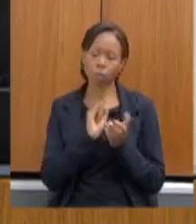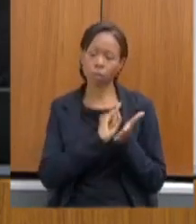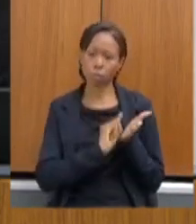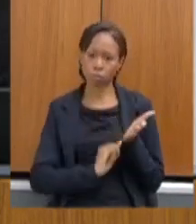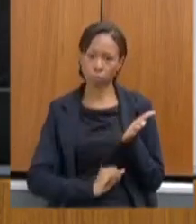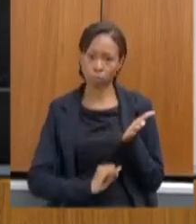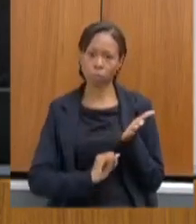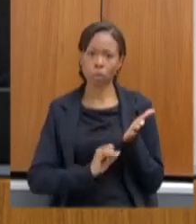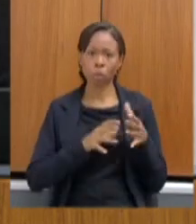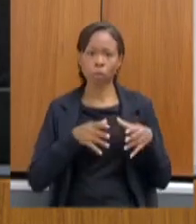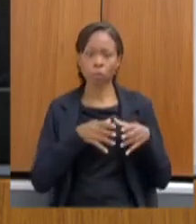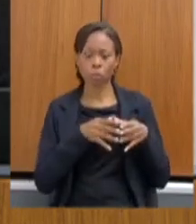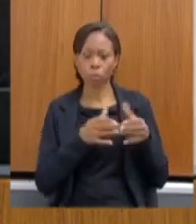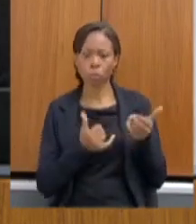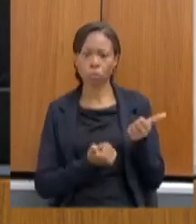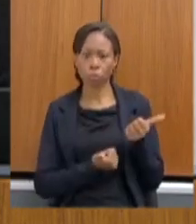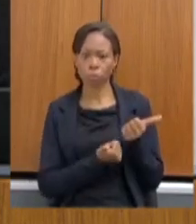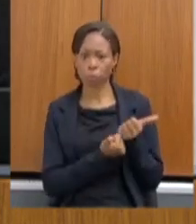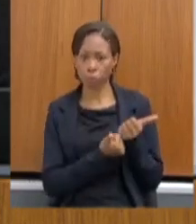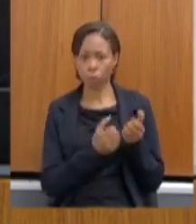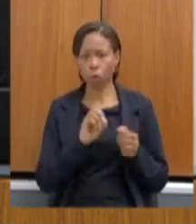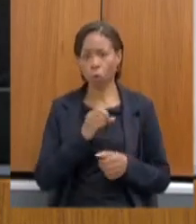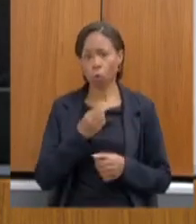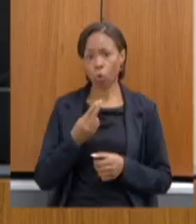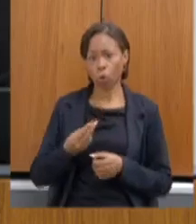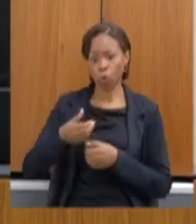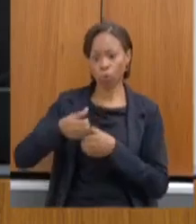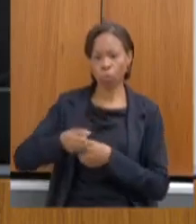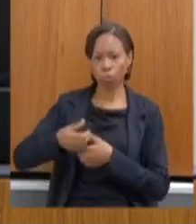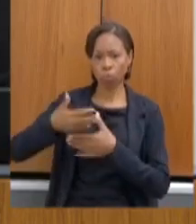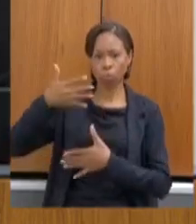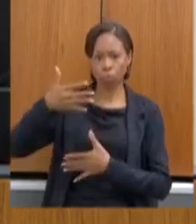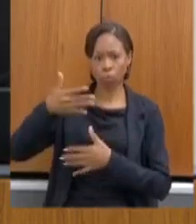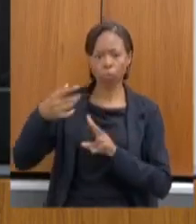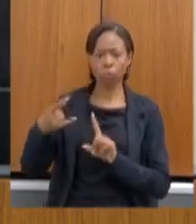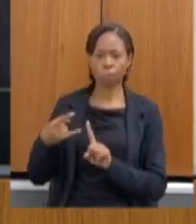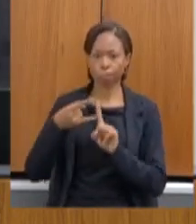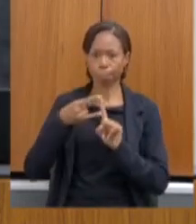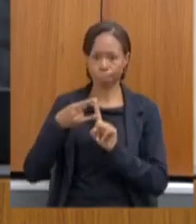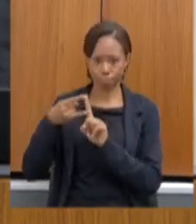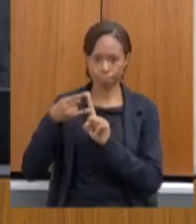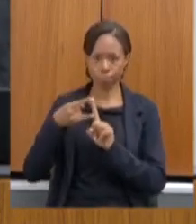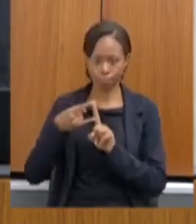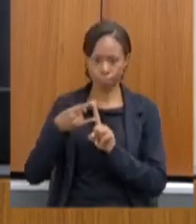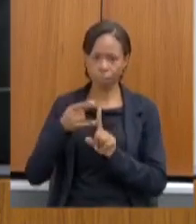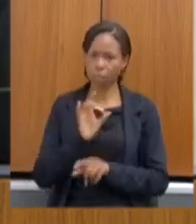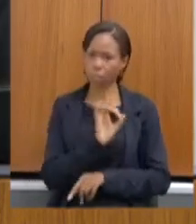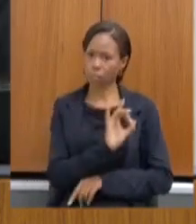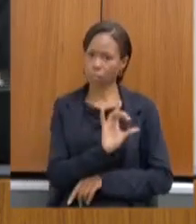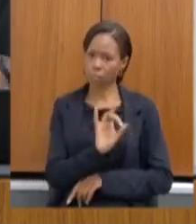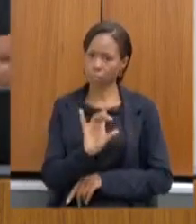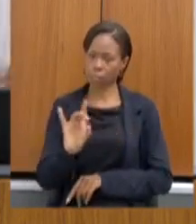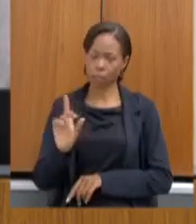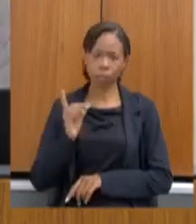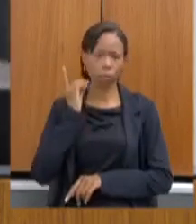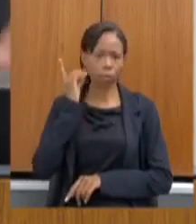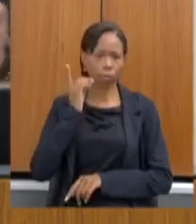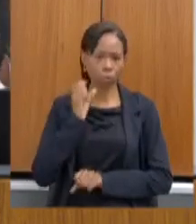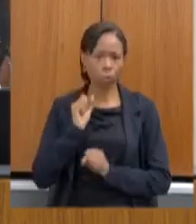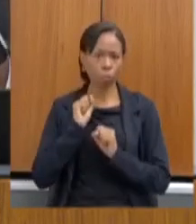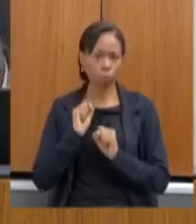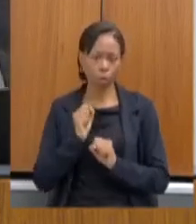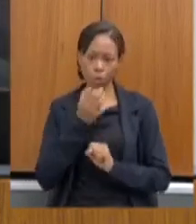assessoria da comissão ou através do chat online do aplicativo Zoom cada Deputado poderá fazer a interpelação pelo